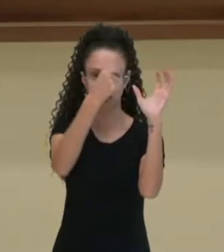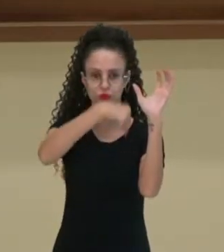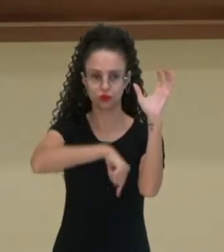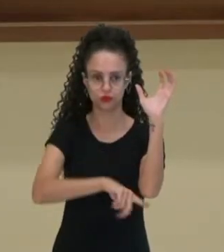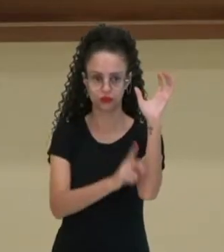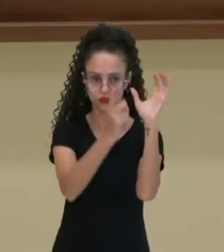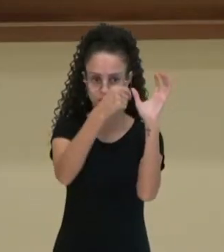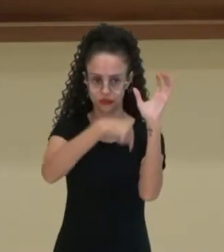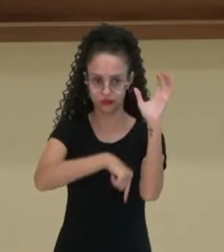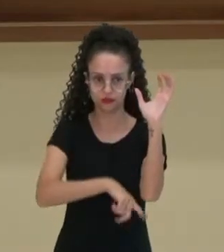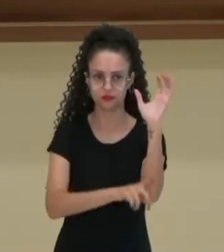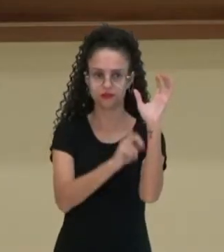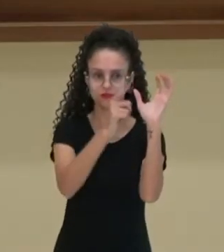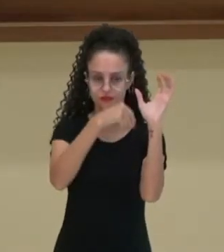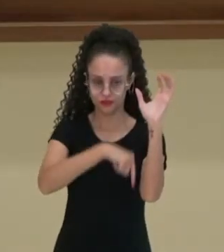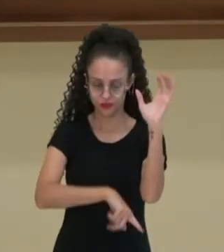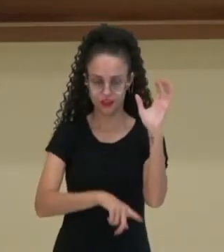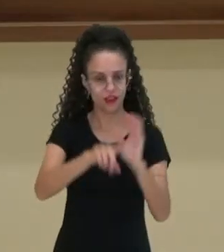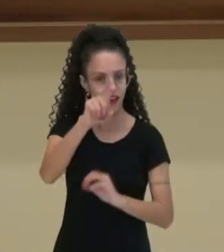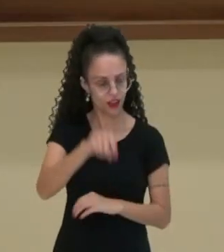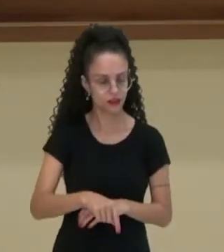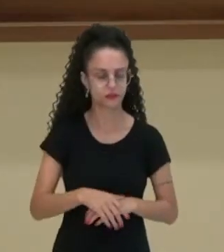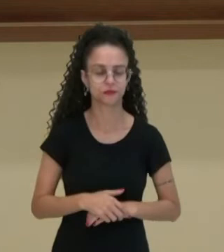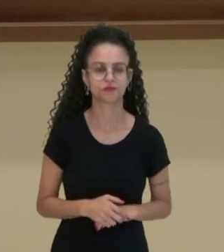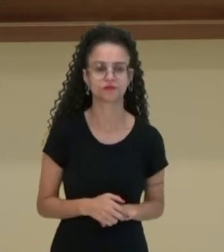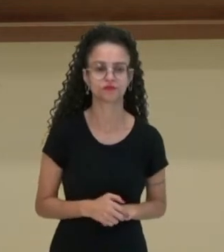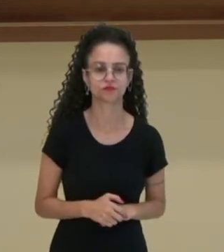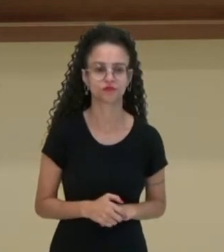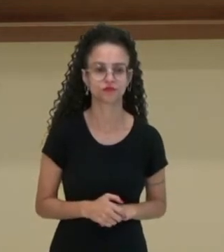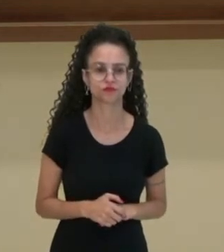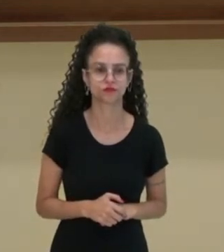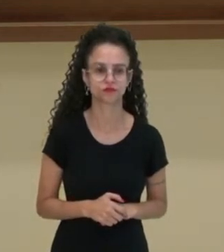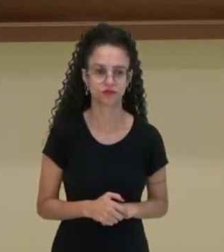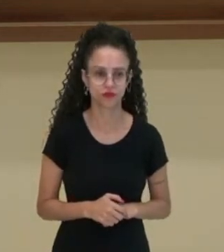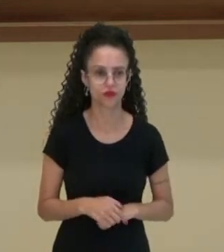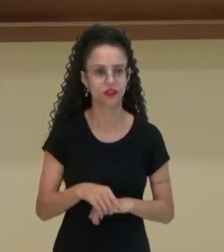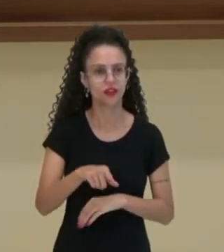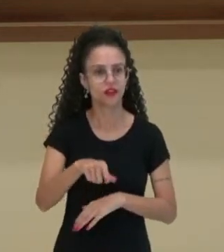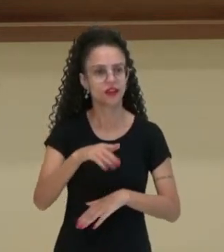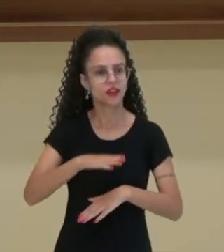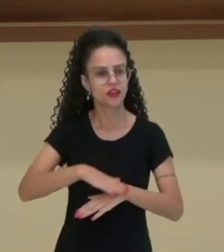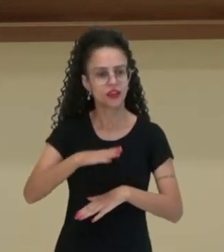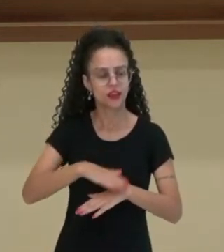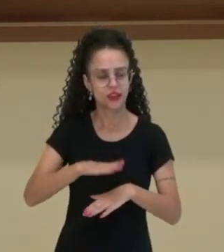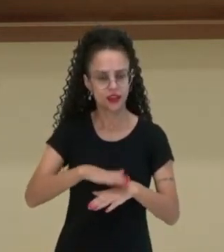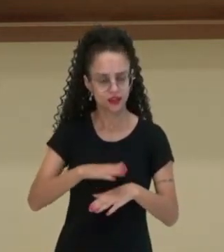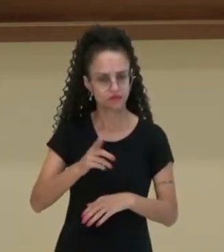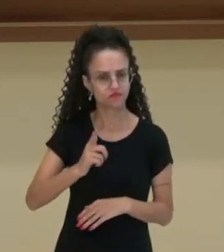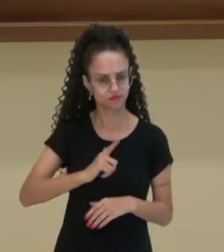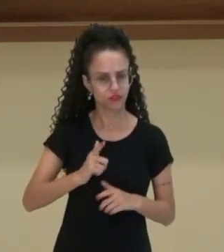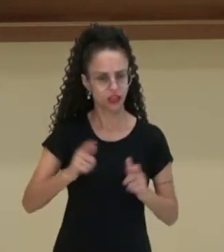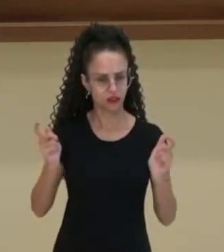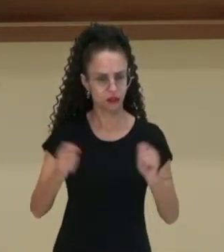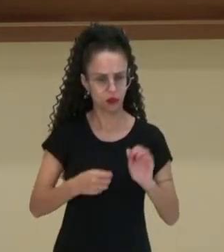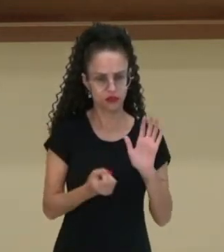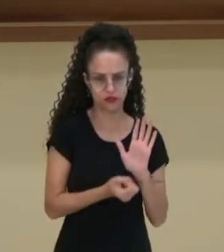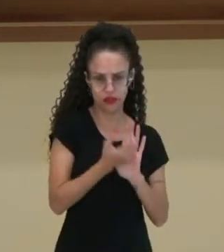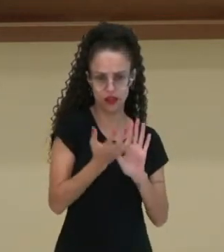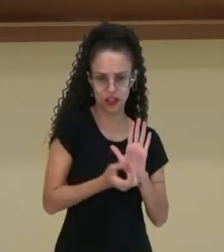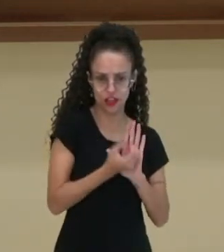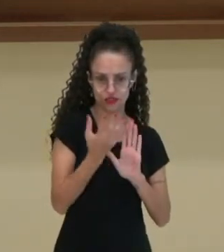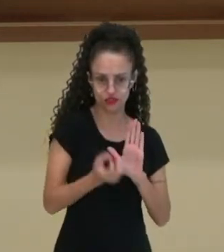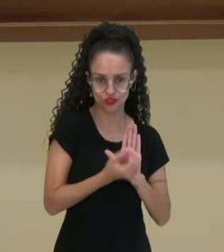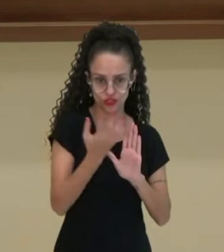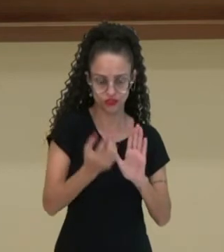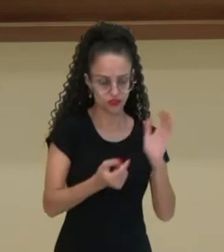fotossíntese, esse processo lindo que as plantas realizam. E por eles terem essa capacidade de